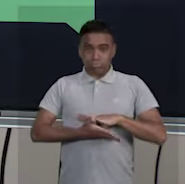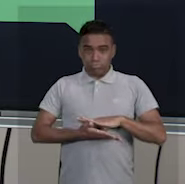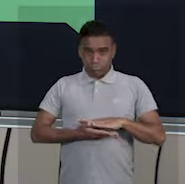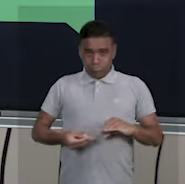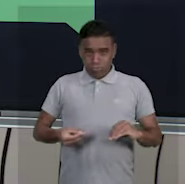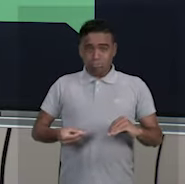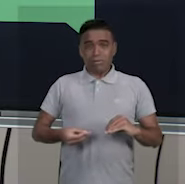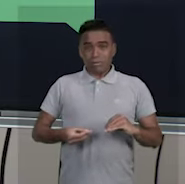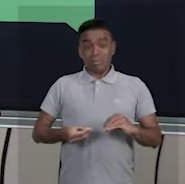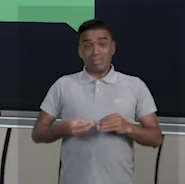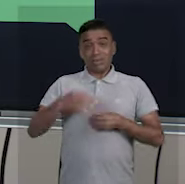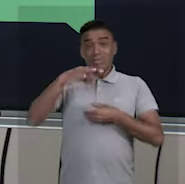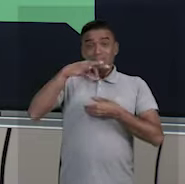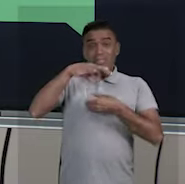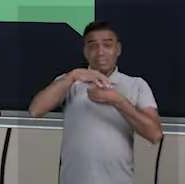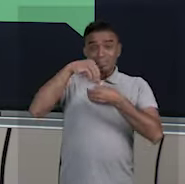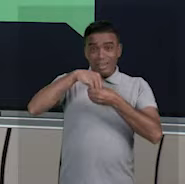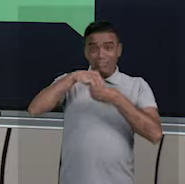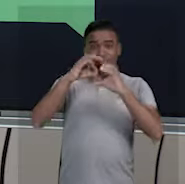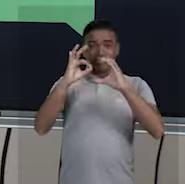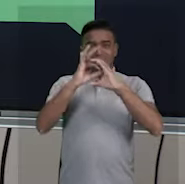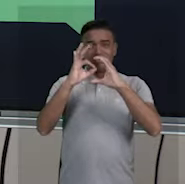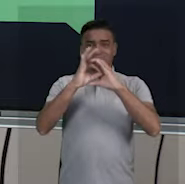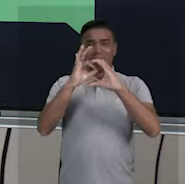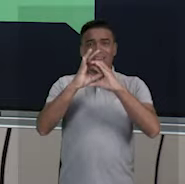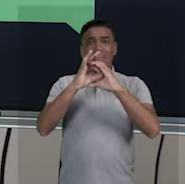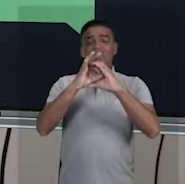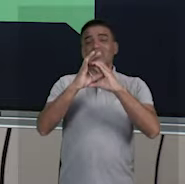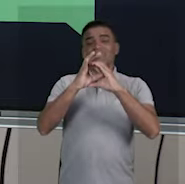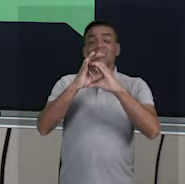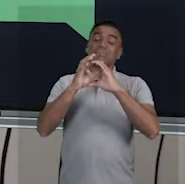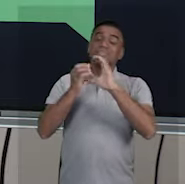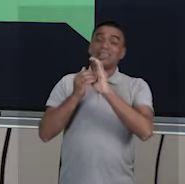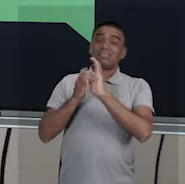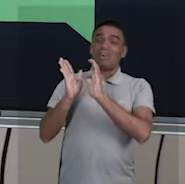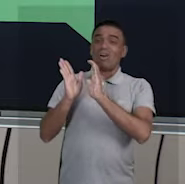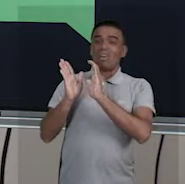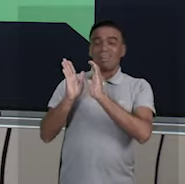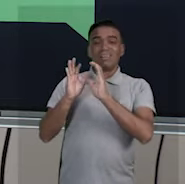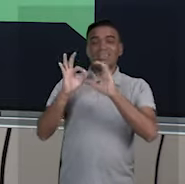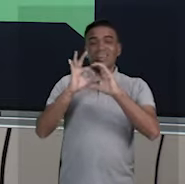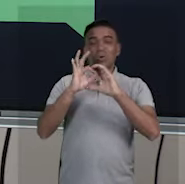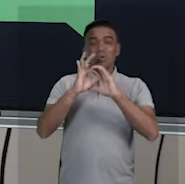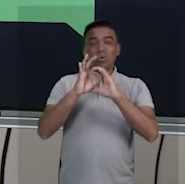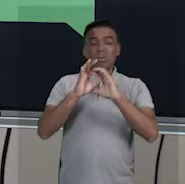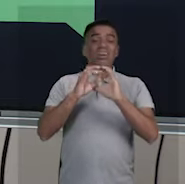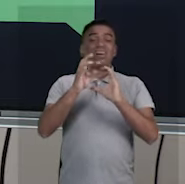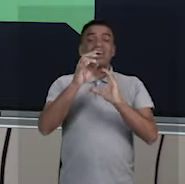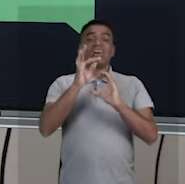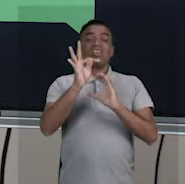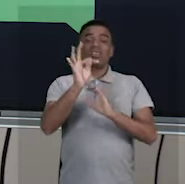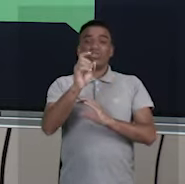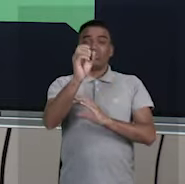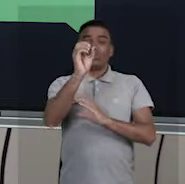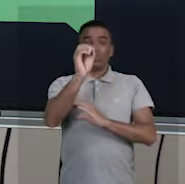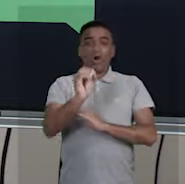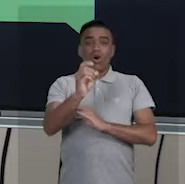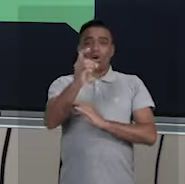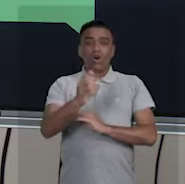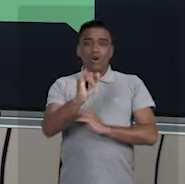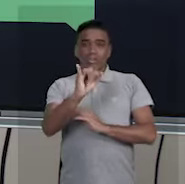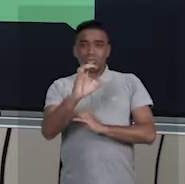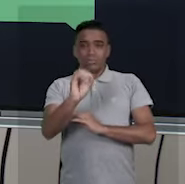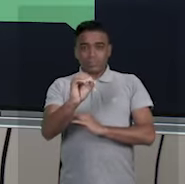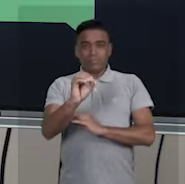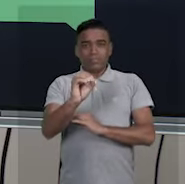eles ficarem ali dentro dessa célula, ele vai causar, né, uma toxicidade, ele vai causar mal para essa célula. Então, o que